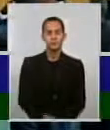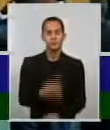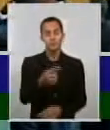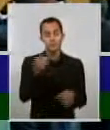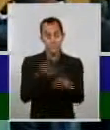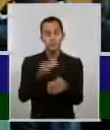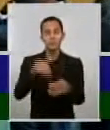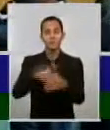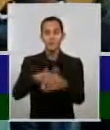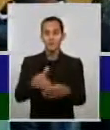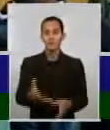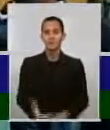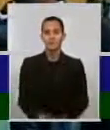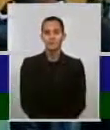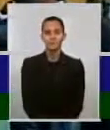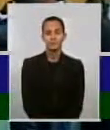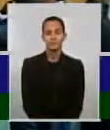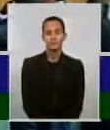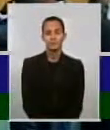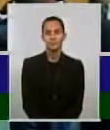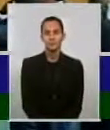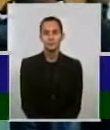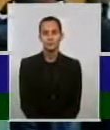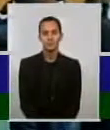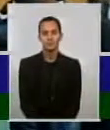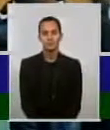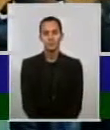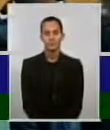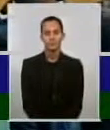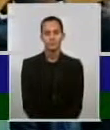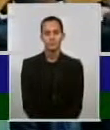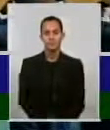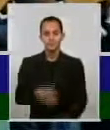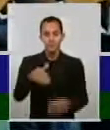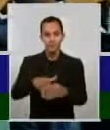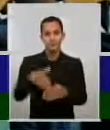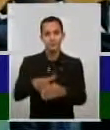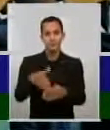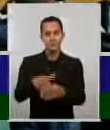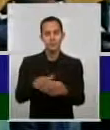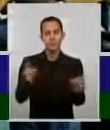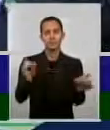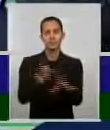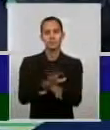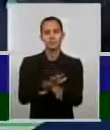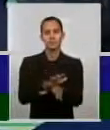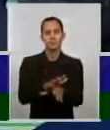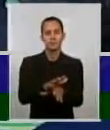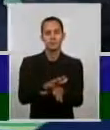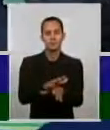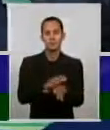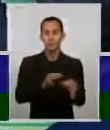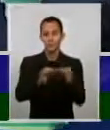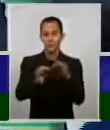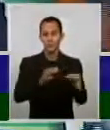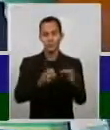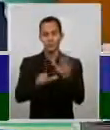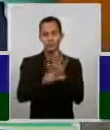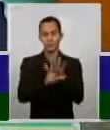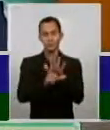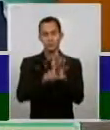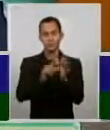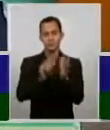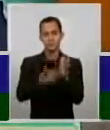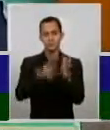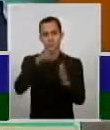Vamos encerrar a votação. Votação encerrada. Projeto de lei